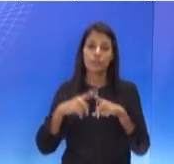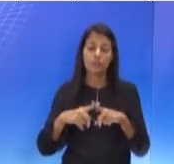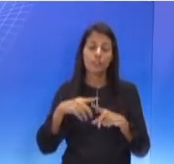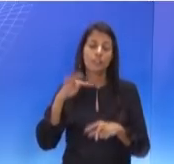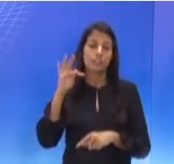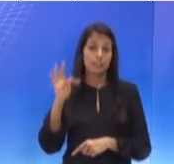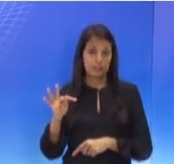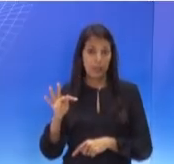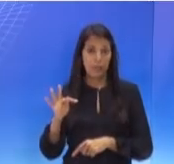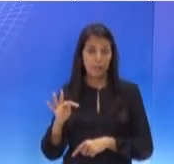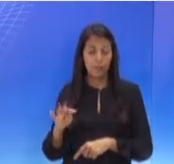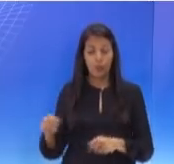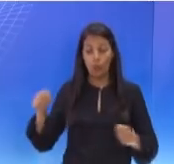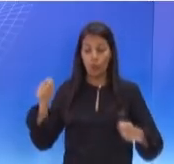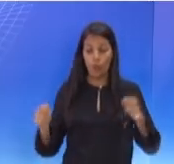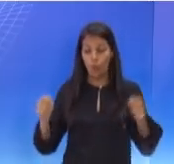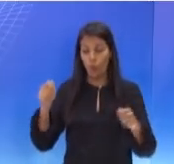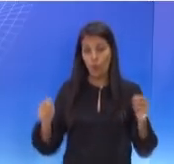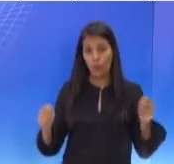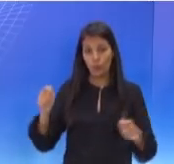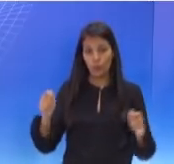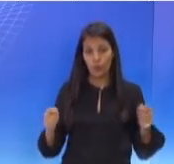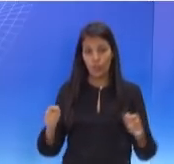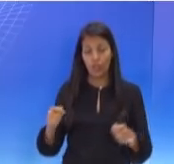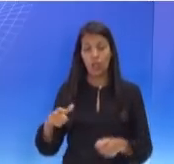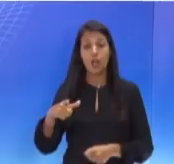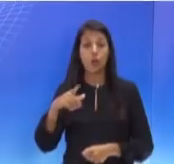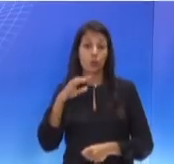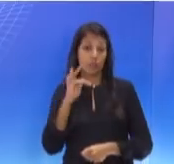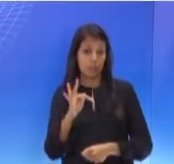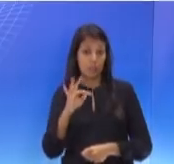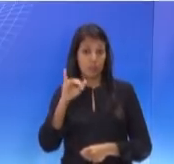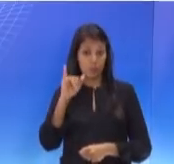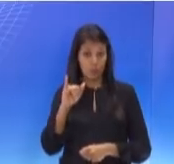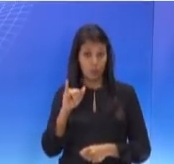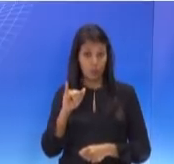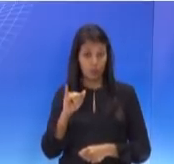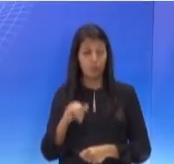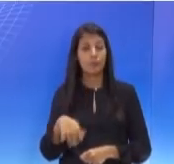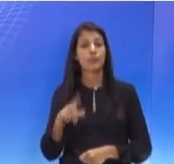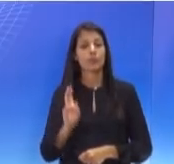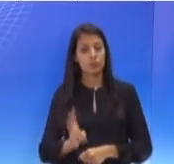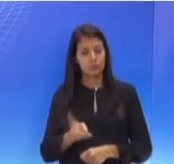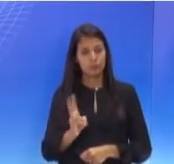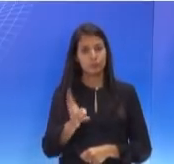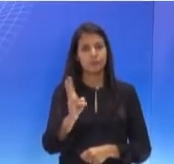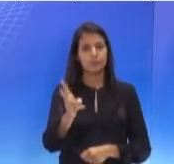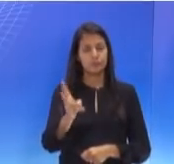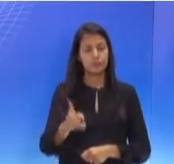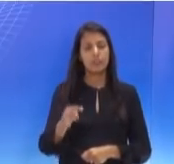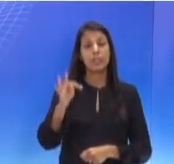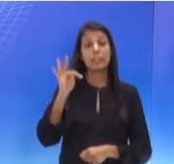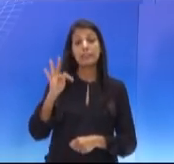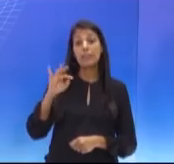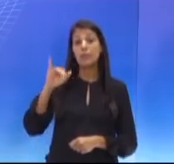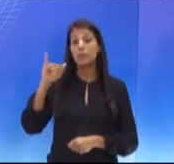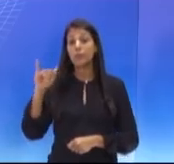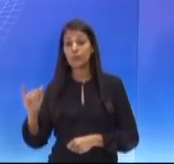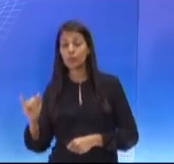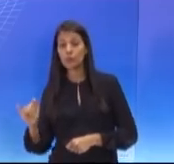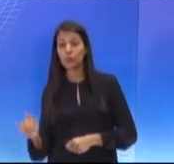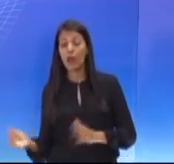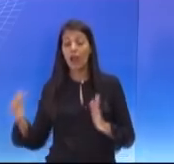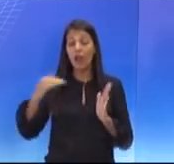Até o tempo 1, ele manteve a velocidade constante, certo? Do tempo 1 ao tempo 2, ele aumentou a